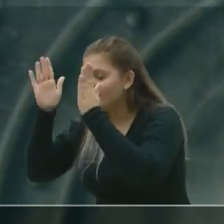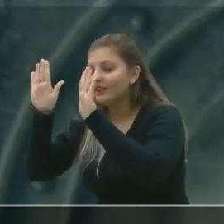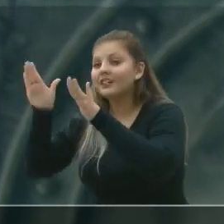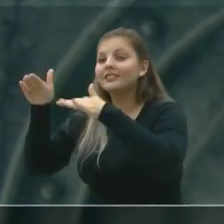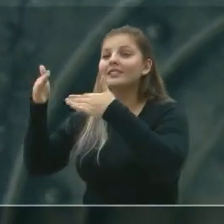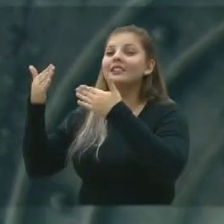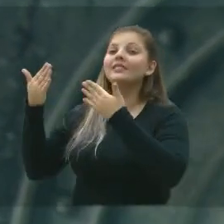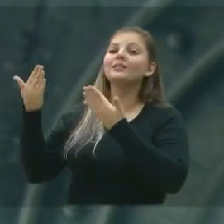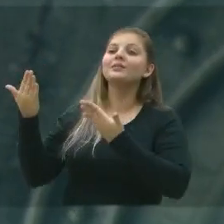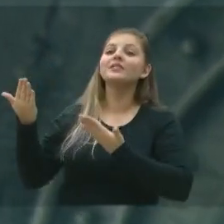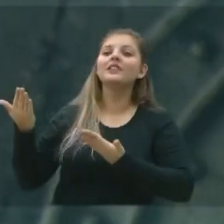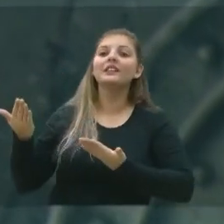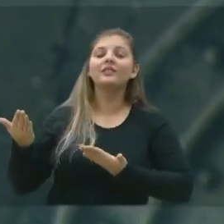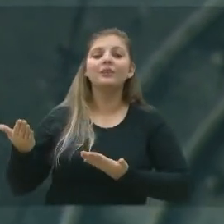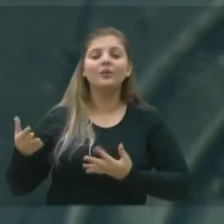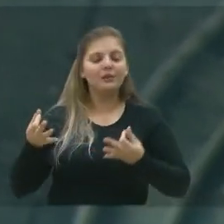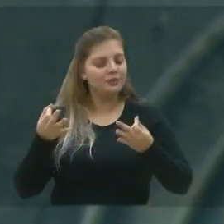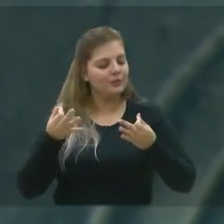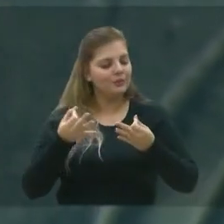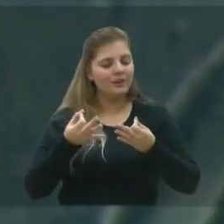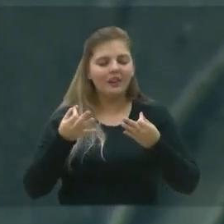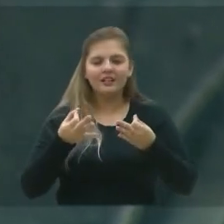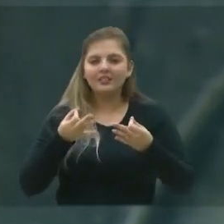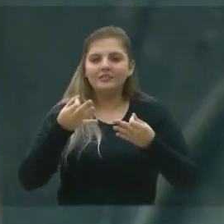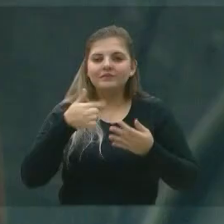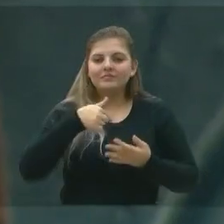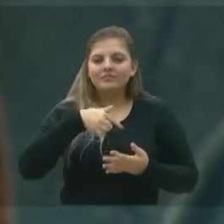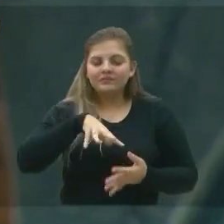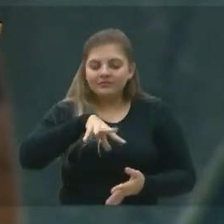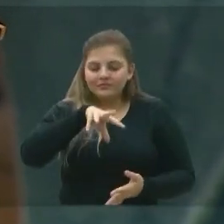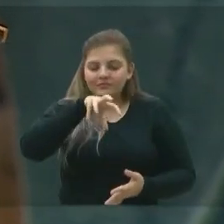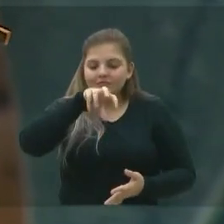aleluia. Tão certo como o ar que